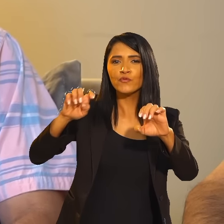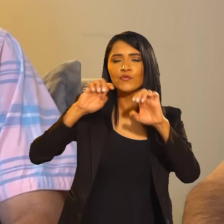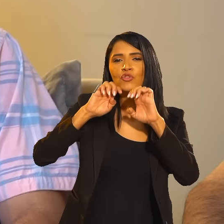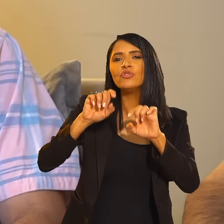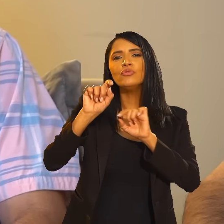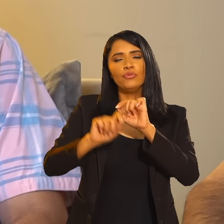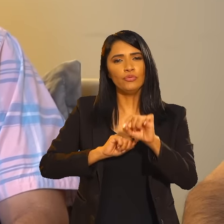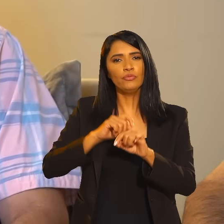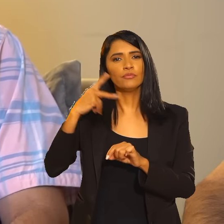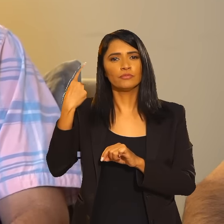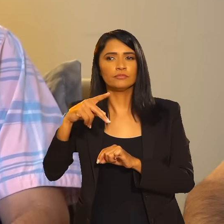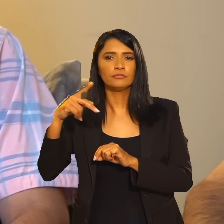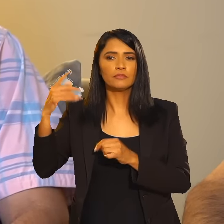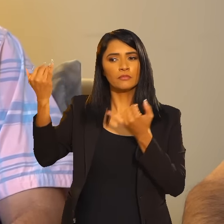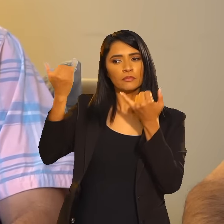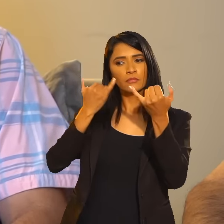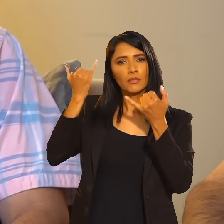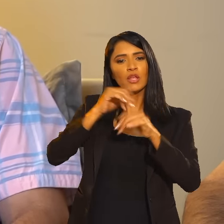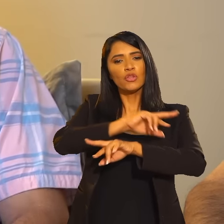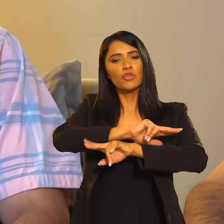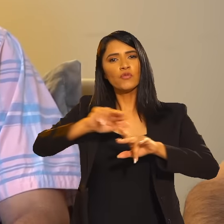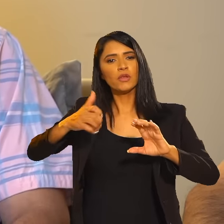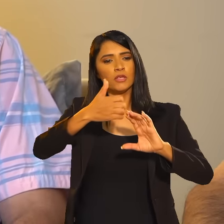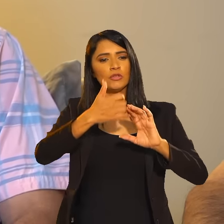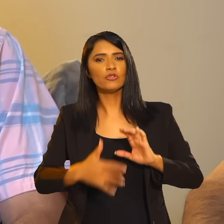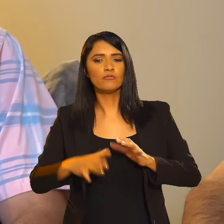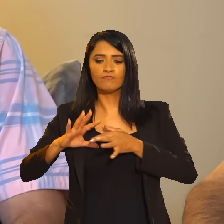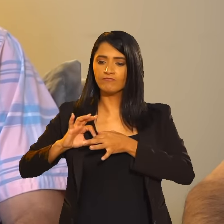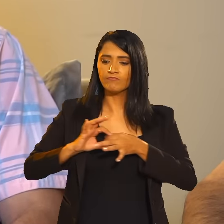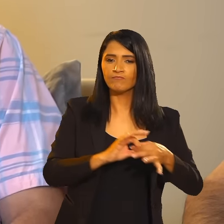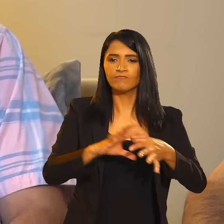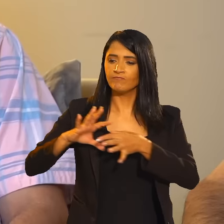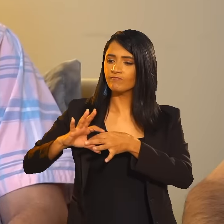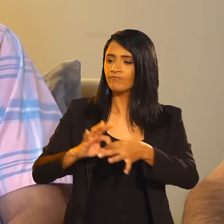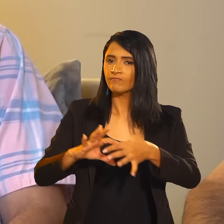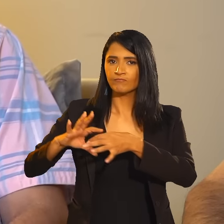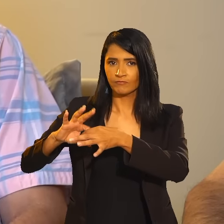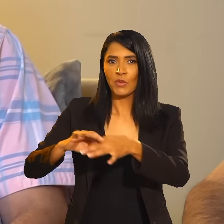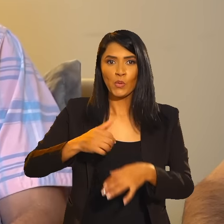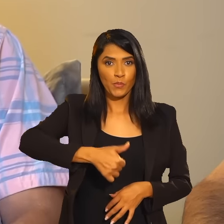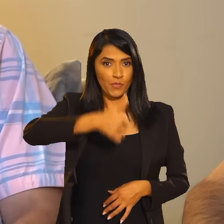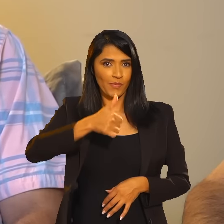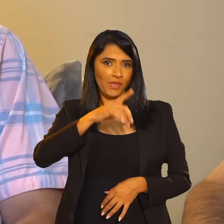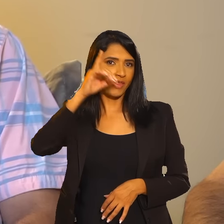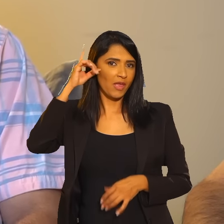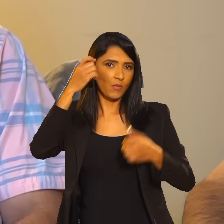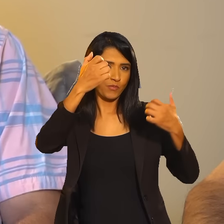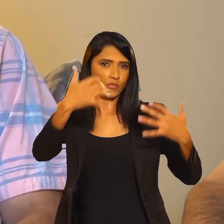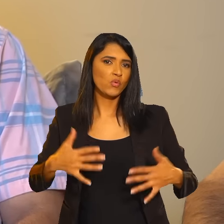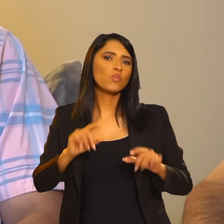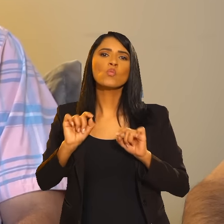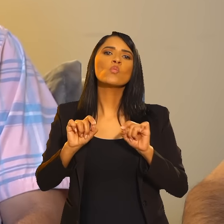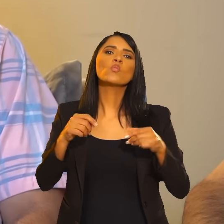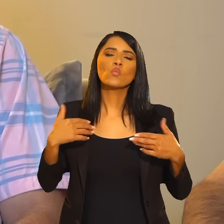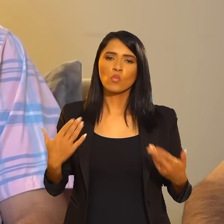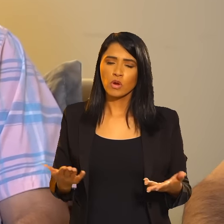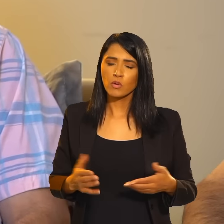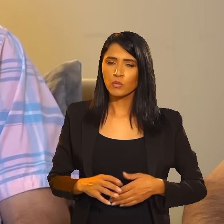que o evangelho ele é recebido em diferentes aspectos. O primeiro que o Dalmo falou foi o